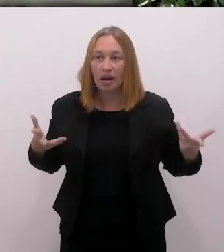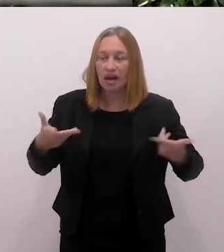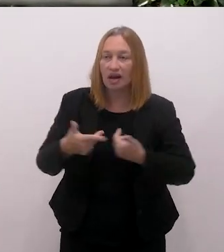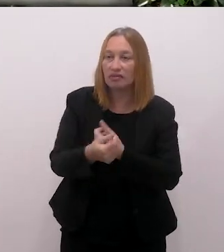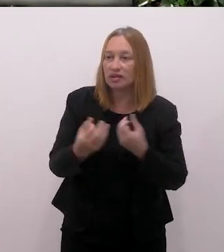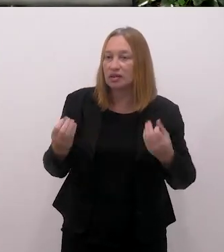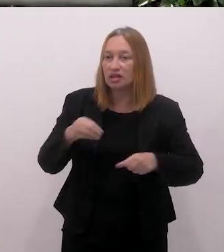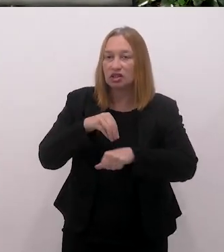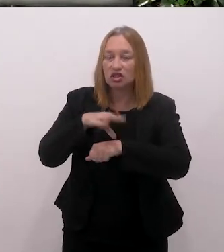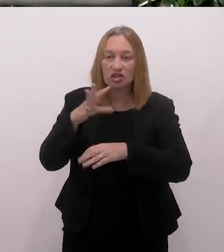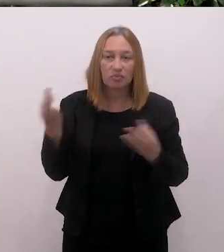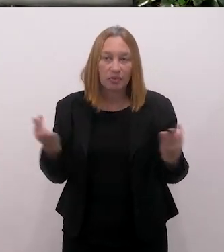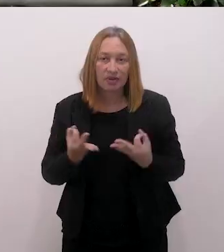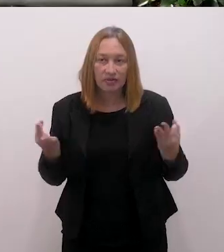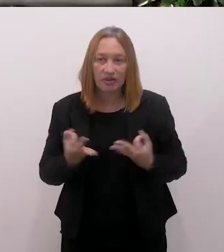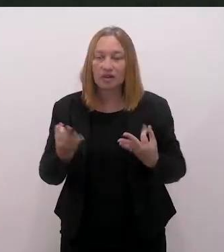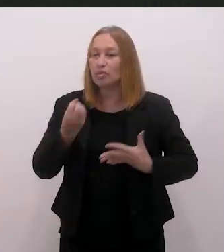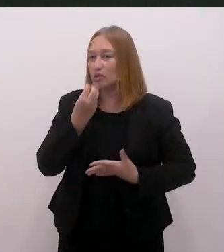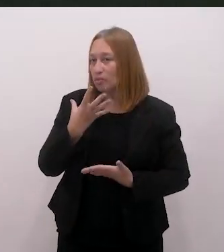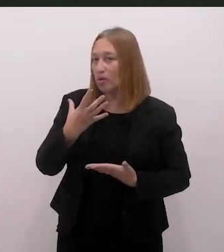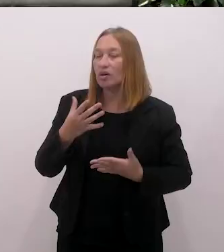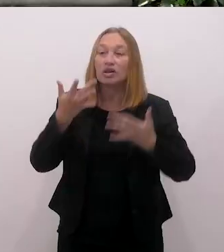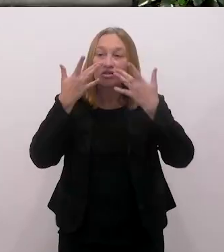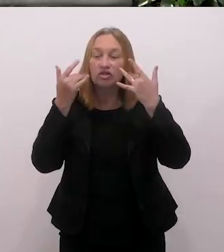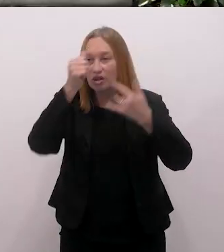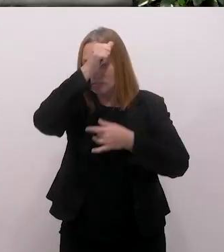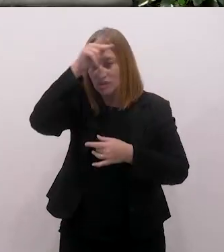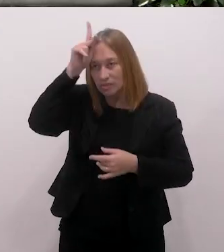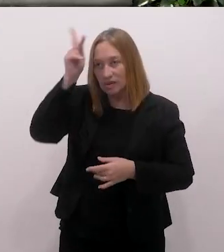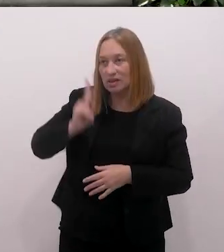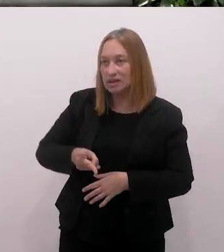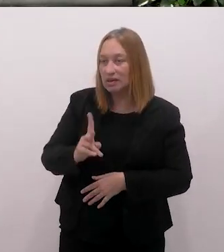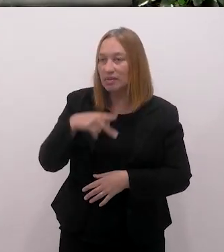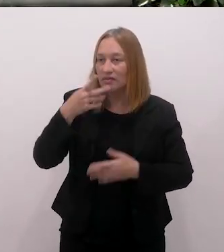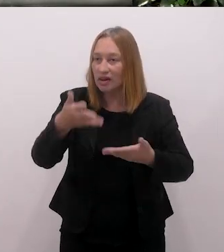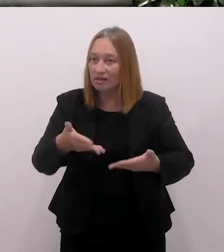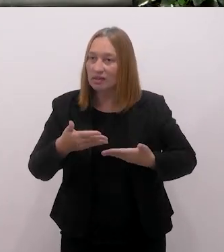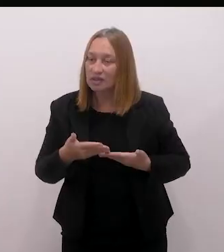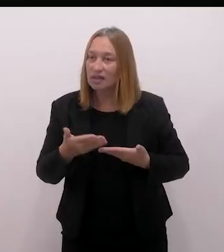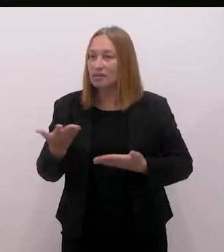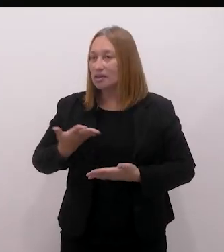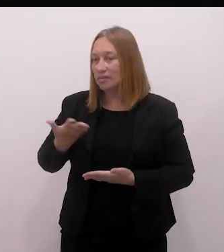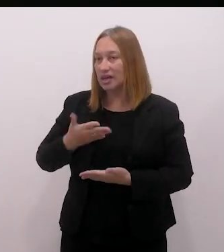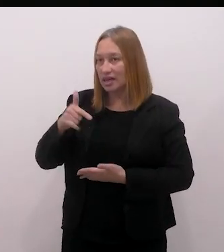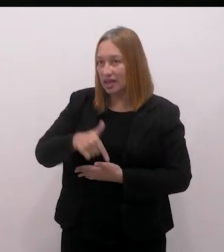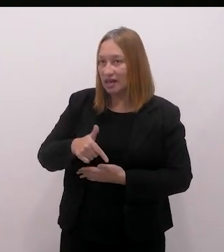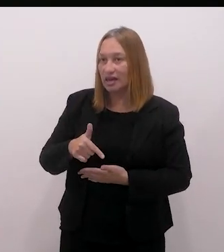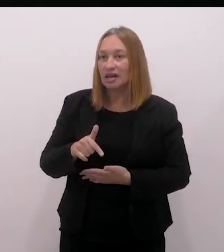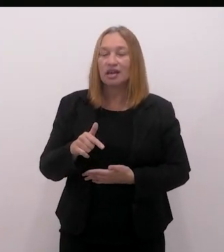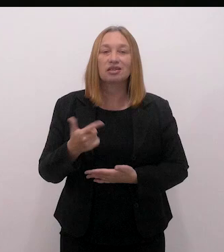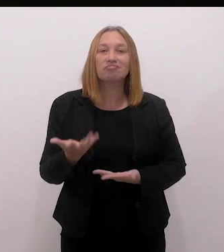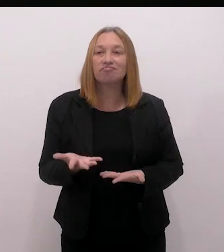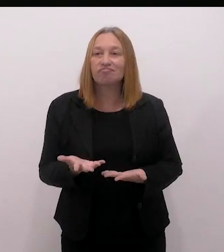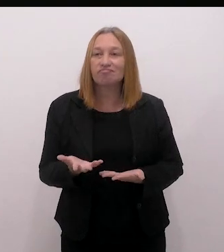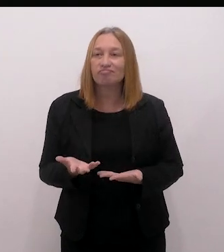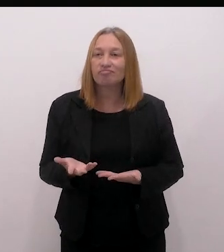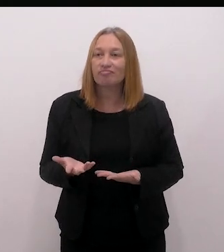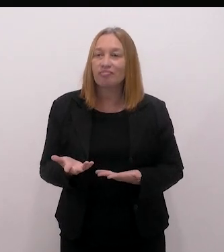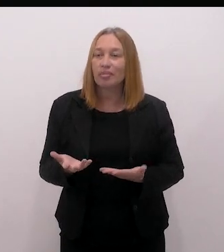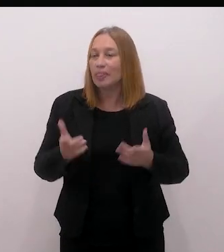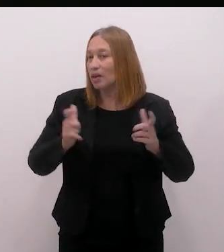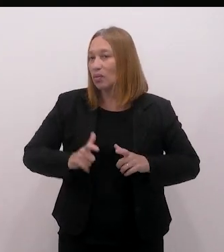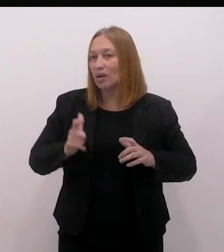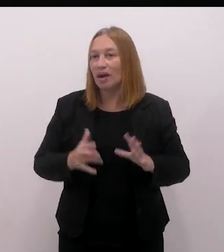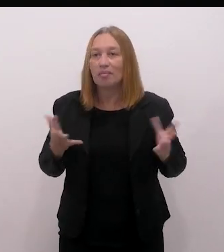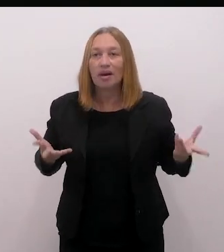Maravilha, excelente dica. Não, excelente. É muito bom. E o Teatro Municipal, como eu sempre digo, quando eu recebo a galera por aqui, é, sem dúvida nenhuma,